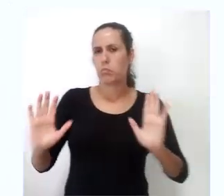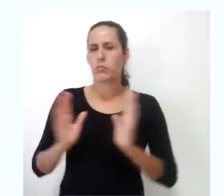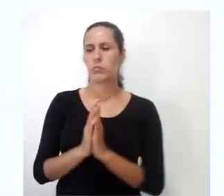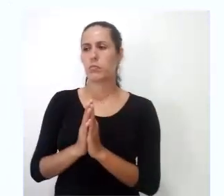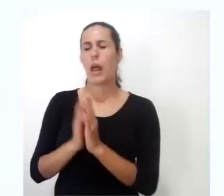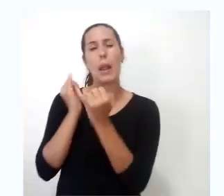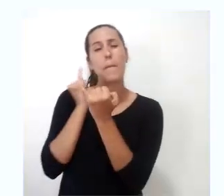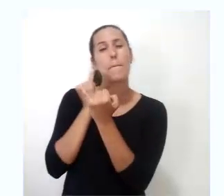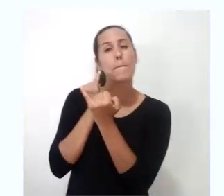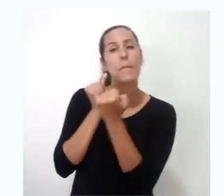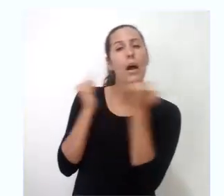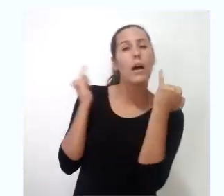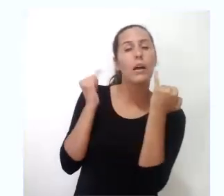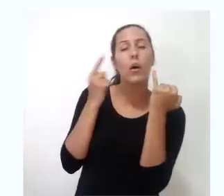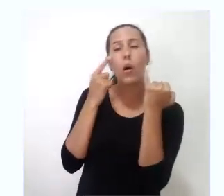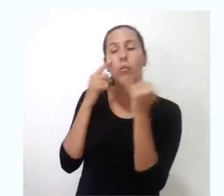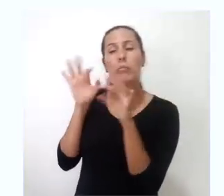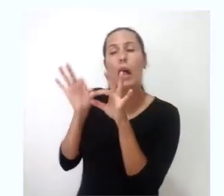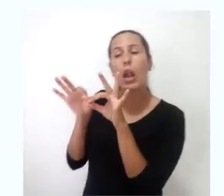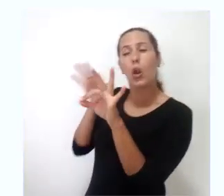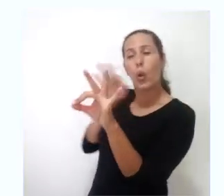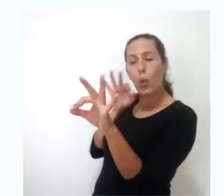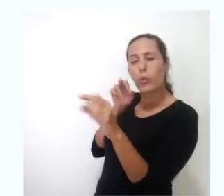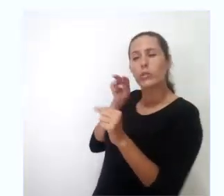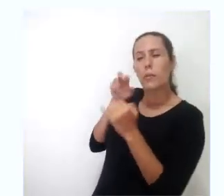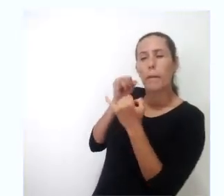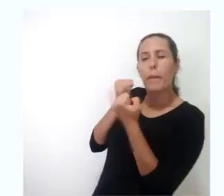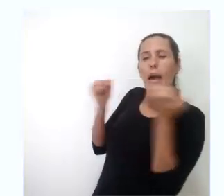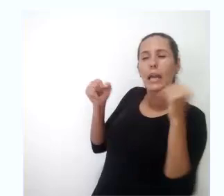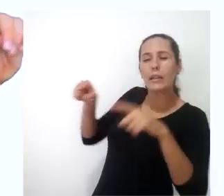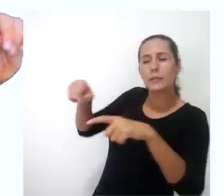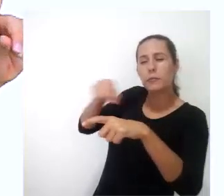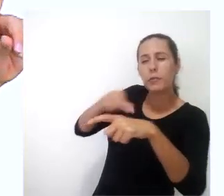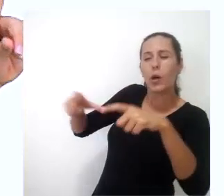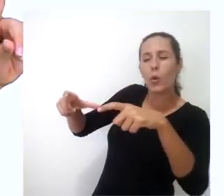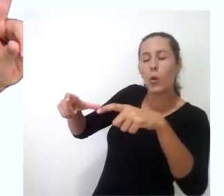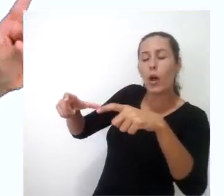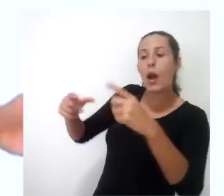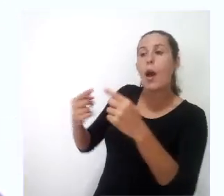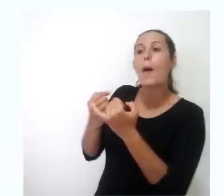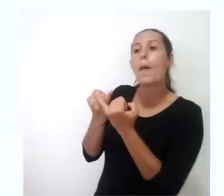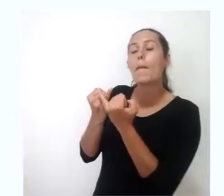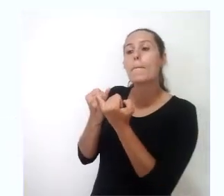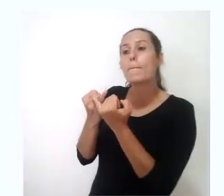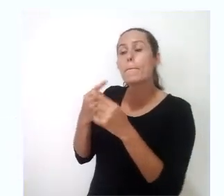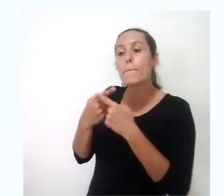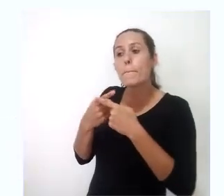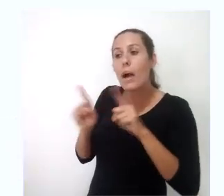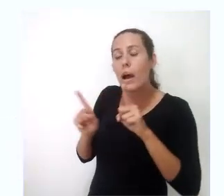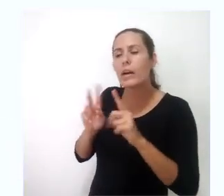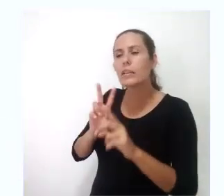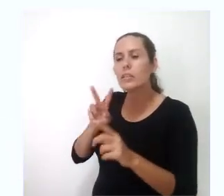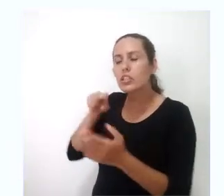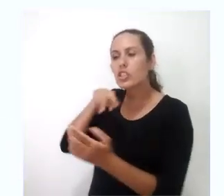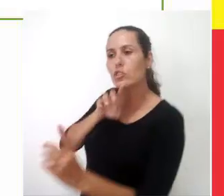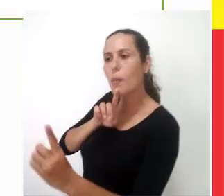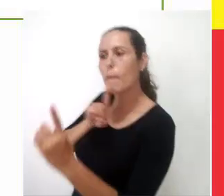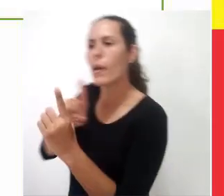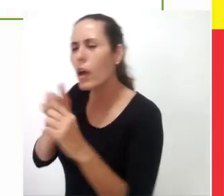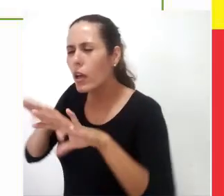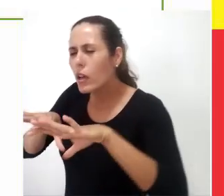mesa parece redonda, vista daqui, mas na verdade é oval. Isso é a